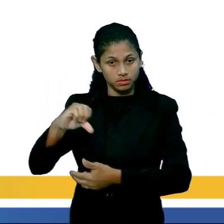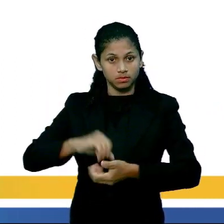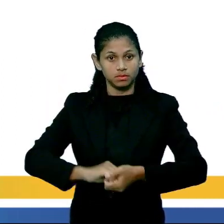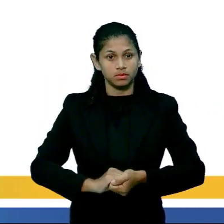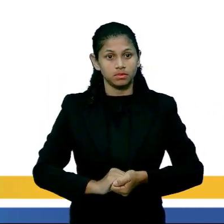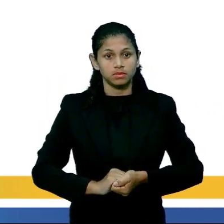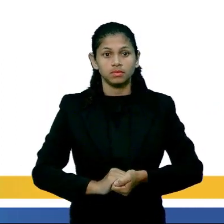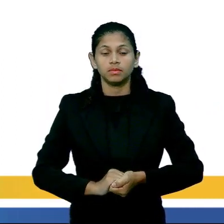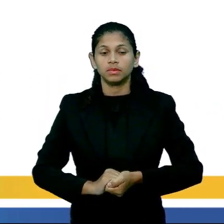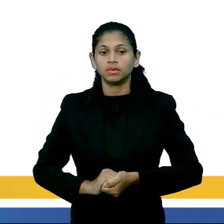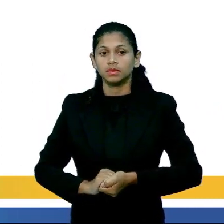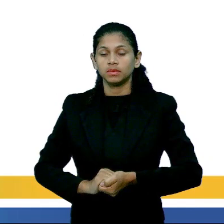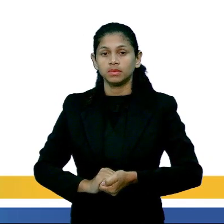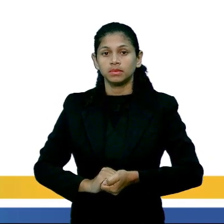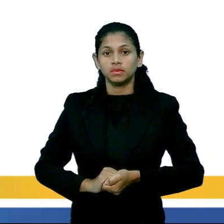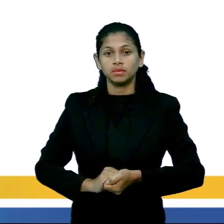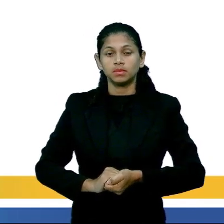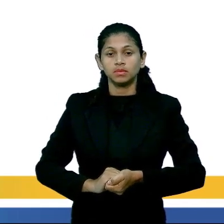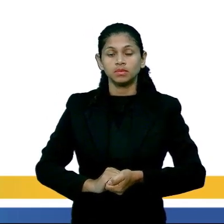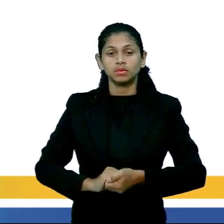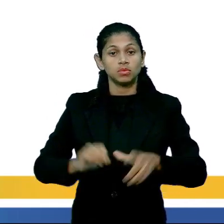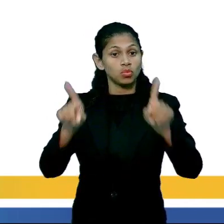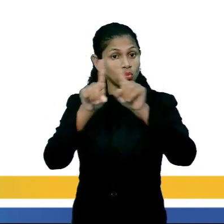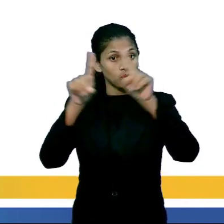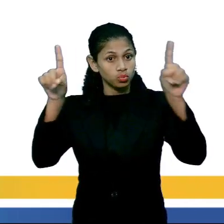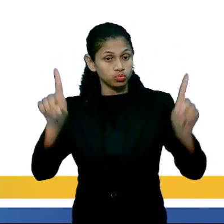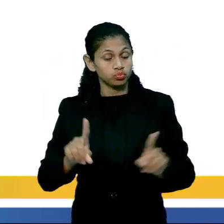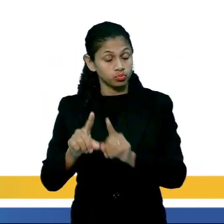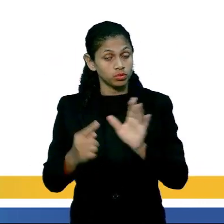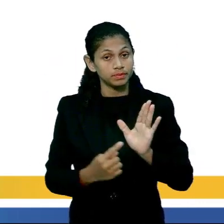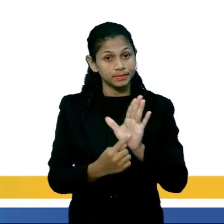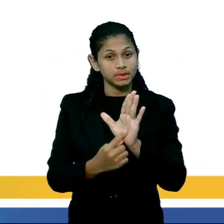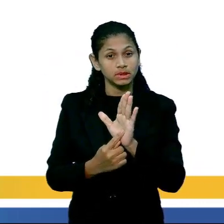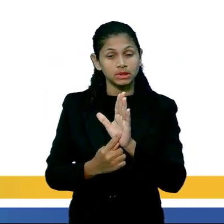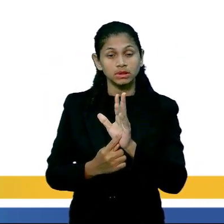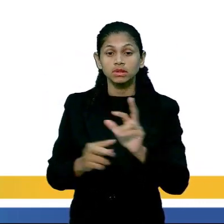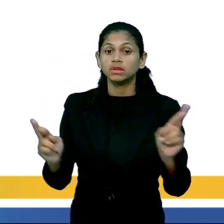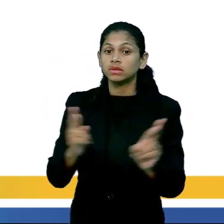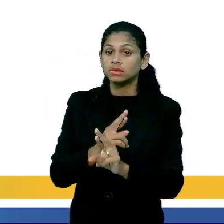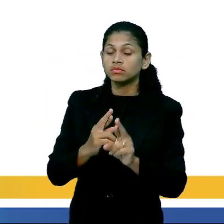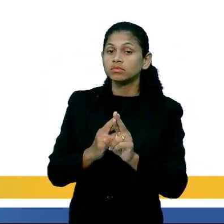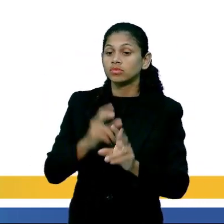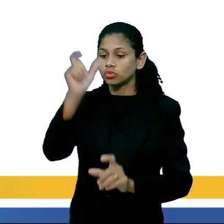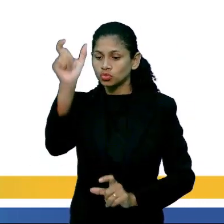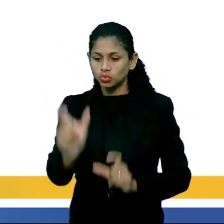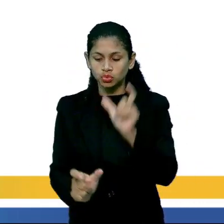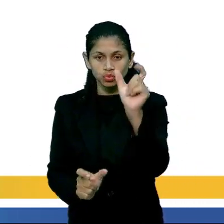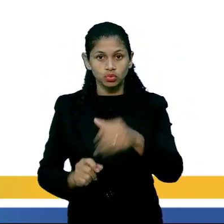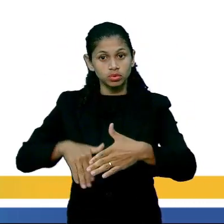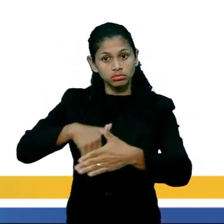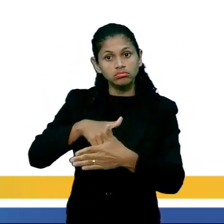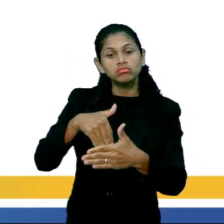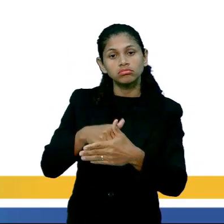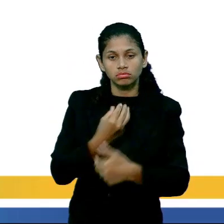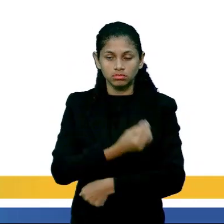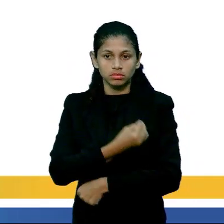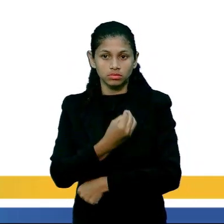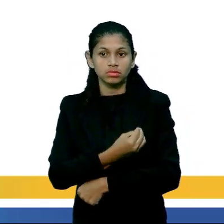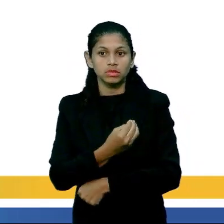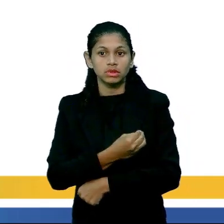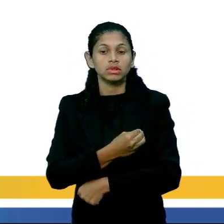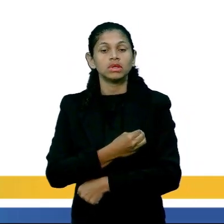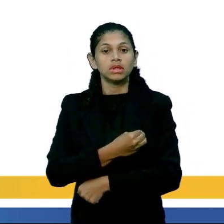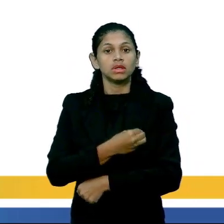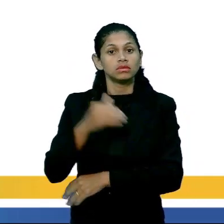o quadro apresenta a relação dos jogadores que fizeram parte da Seleção Brasileira de